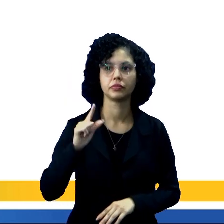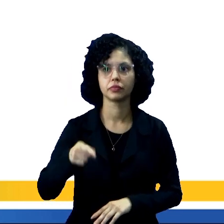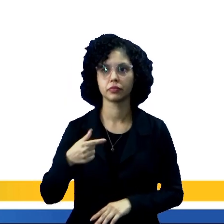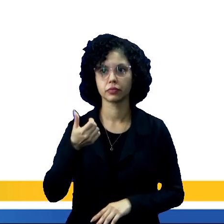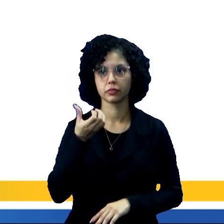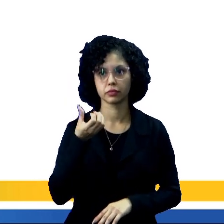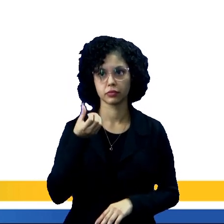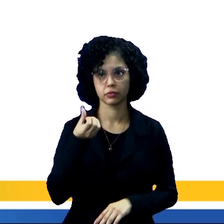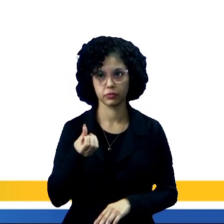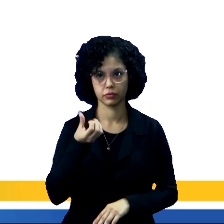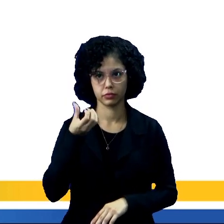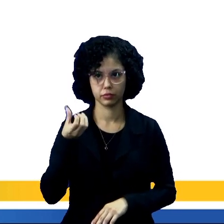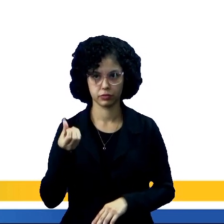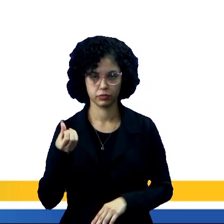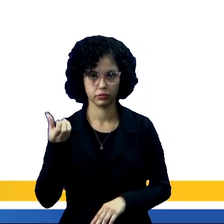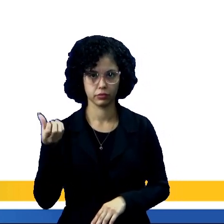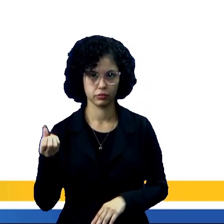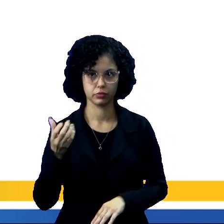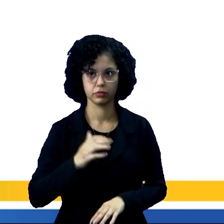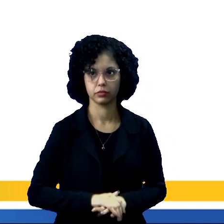a